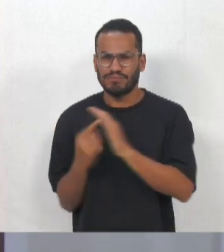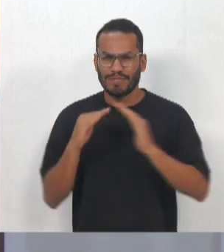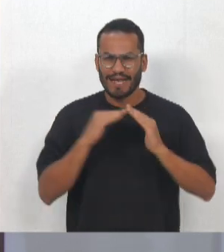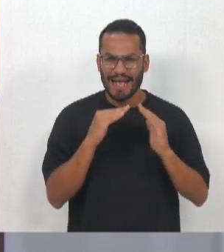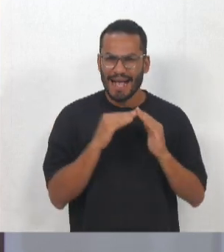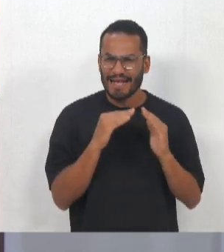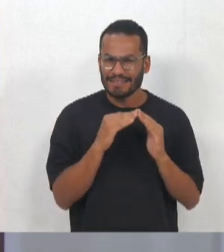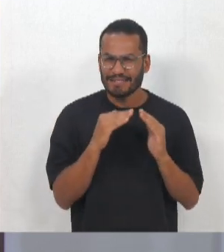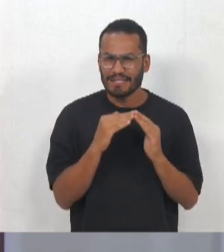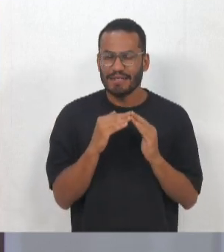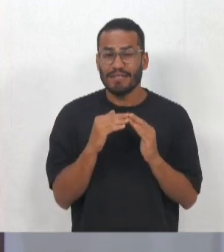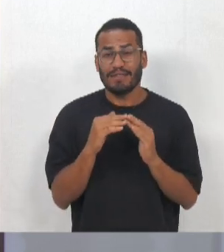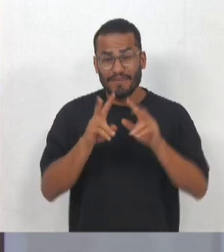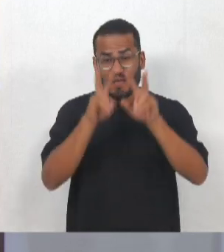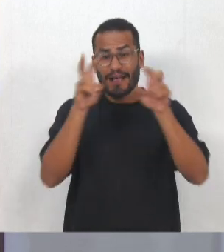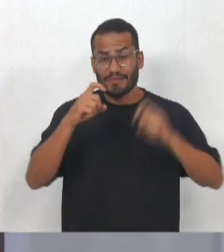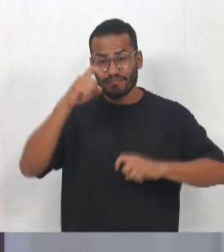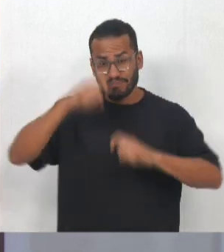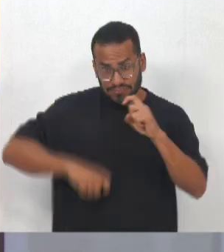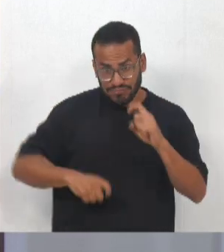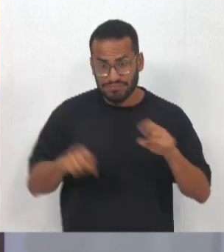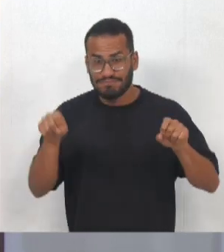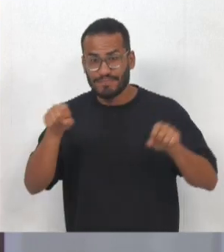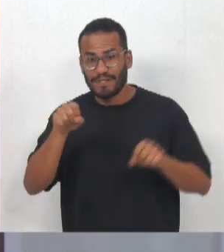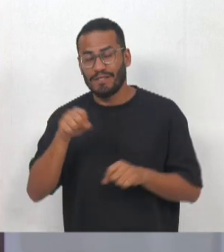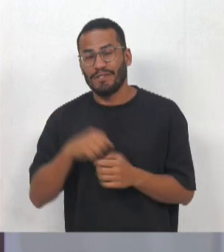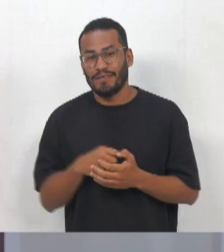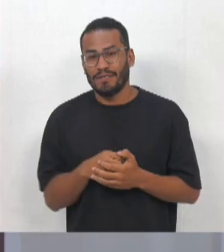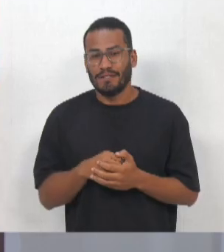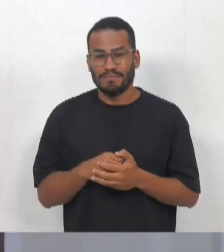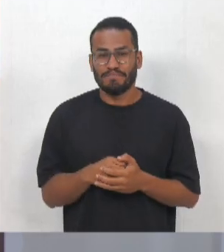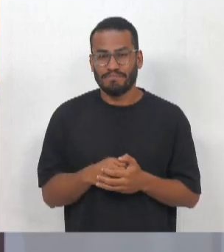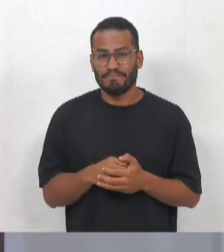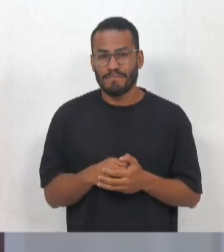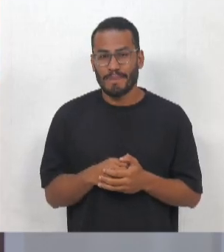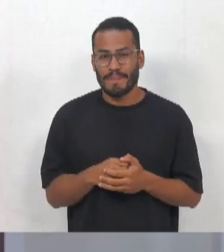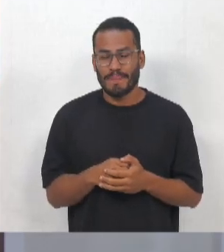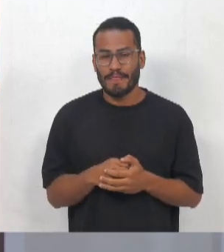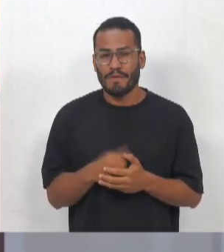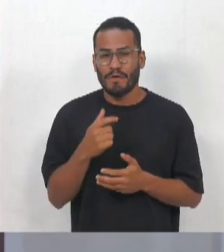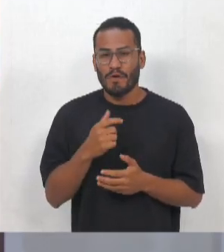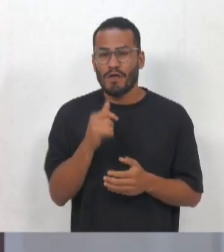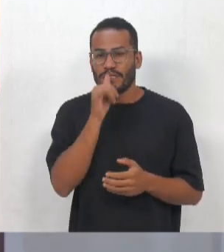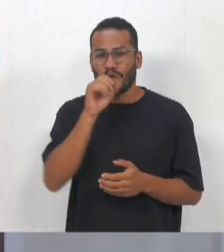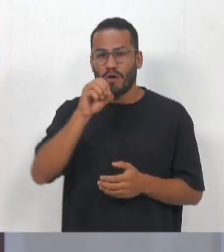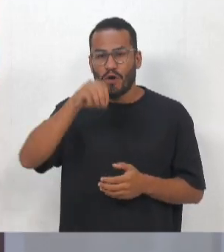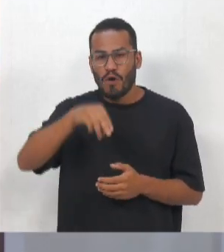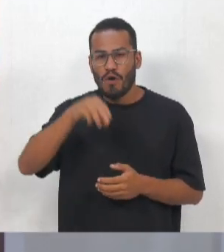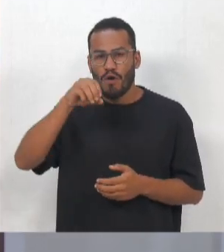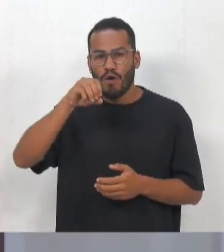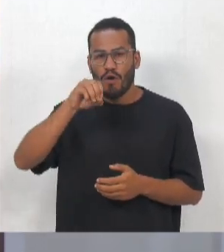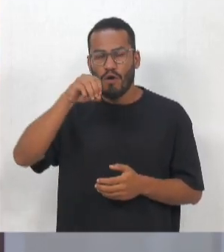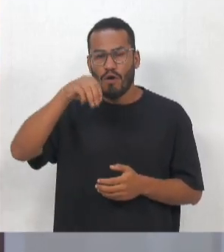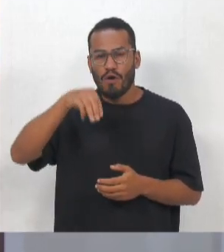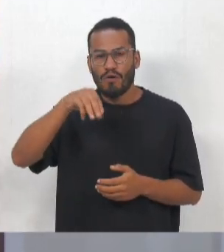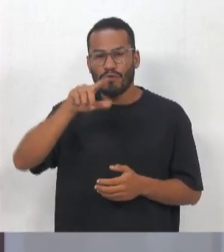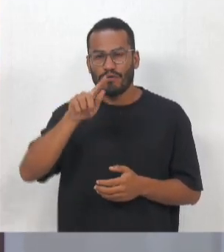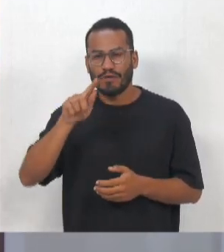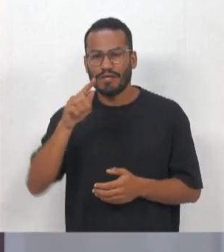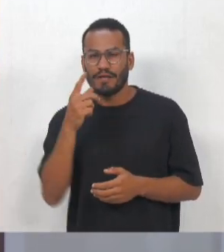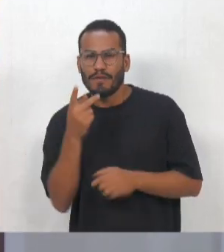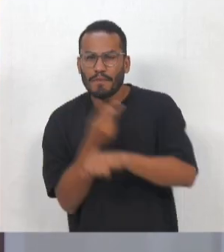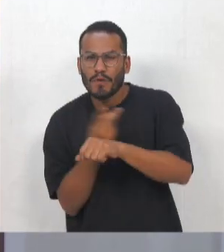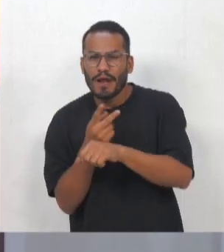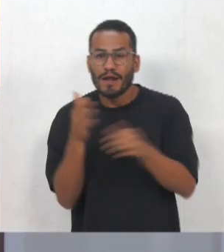muitos casos de abuso sexual. Inclusive, ONGs me procuraram na época